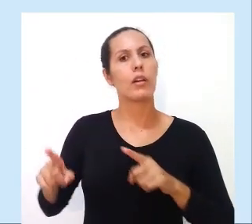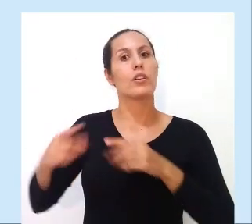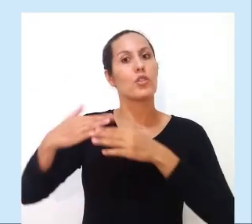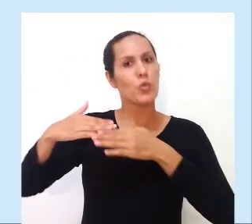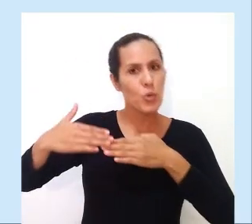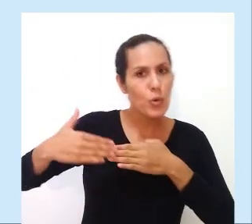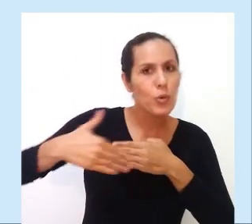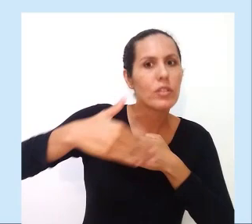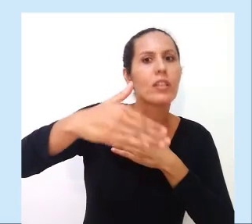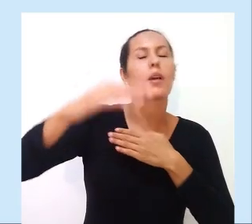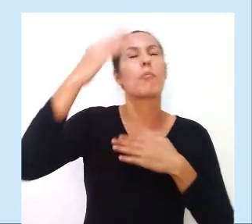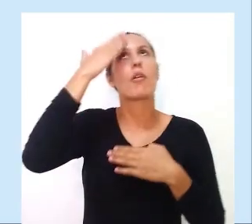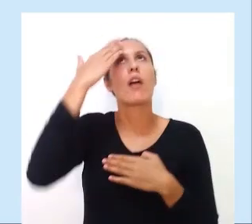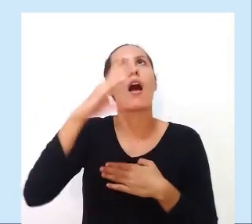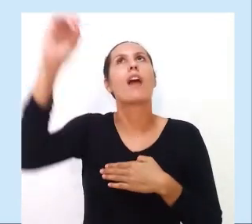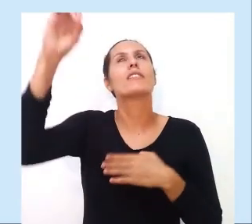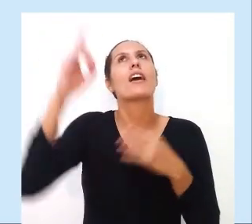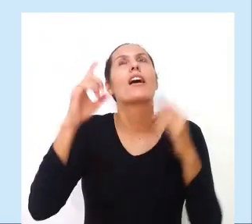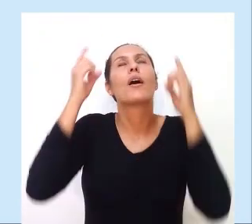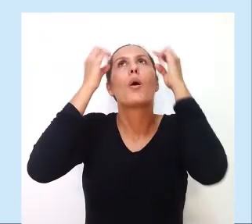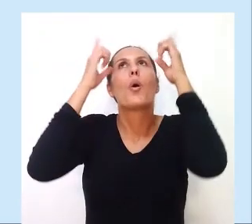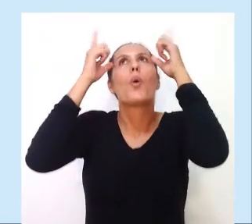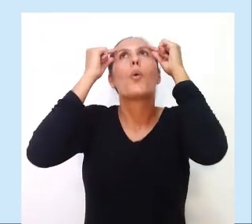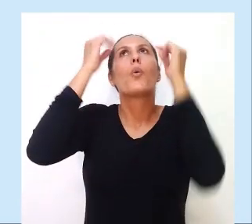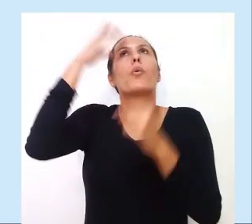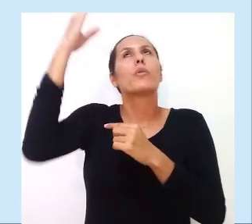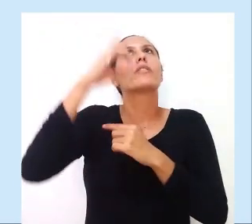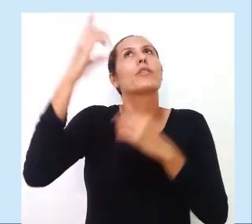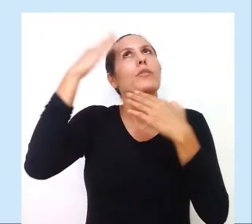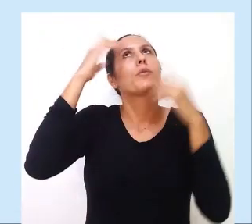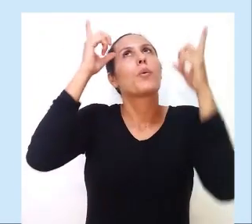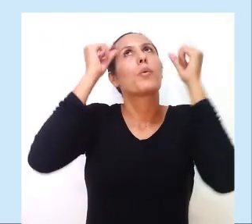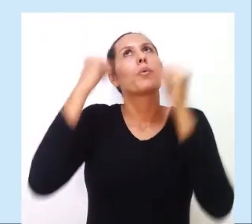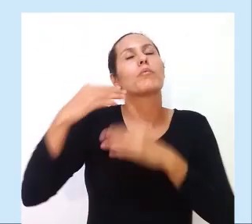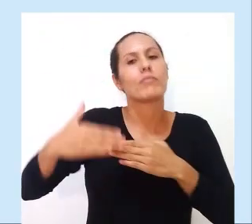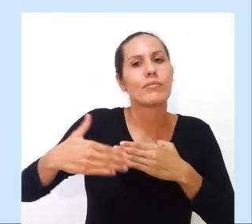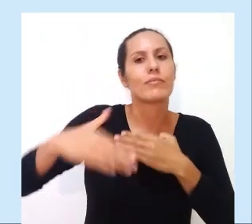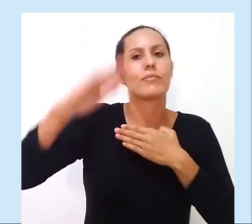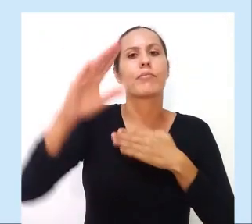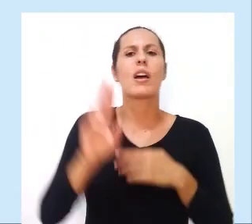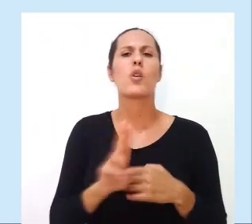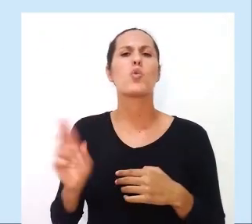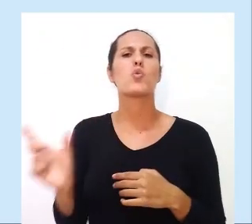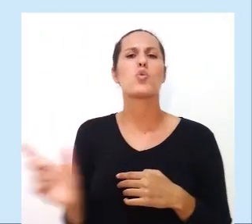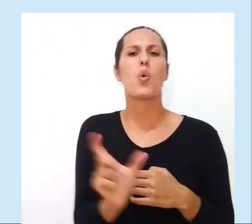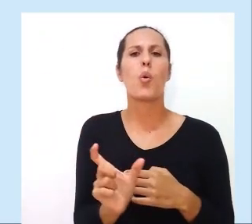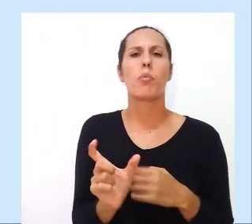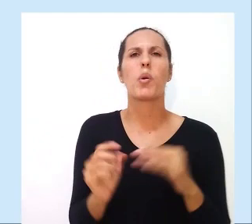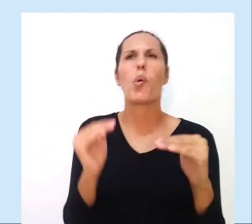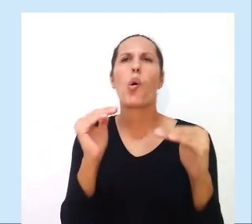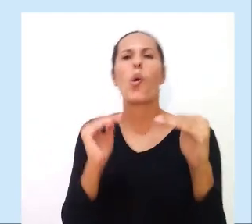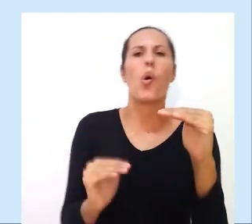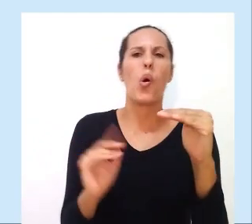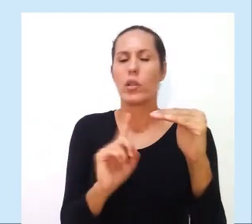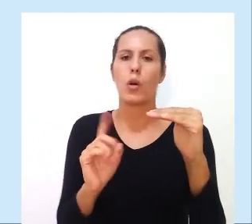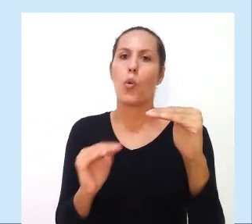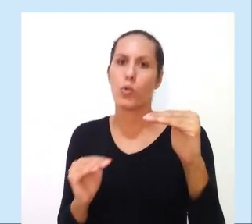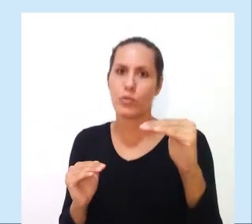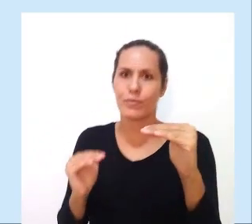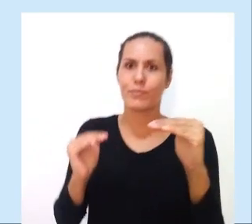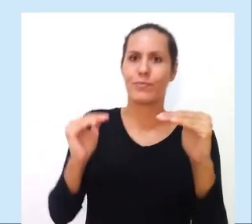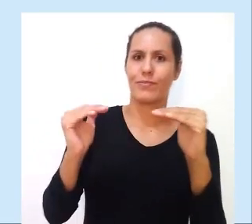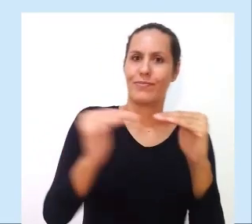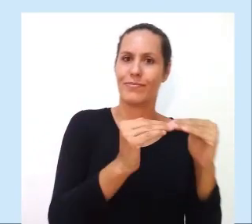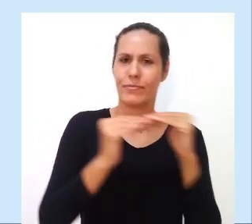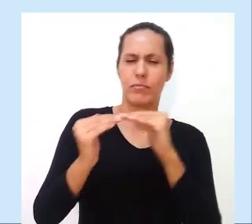o tempo, graças a Deus, ainda bem, né, esse nome não é mais visto como forma pejorativa, né? E